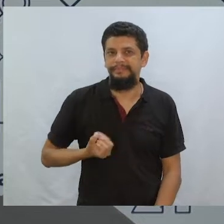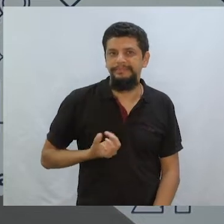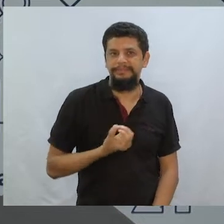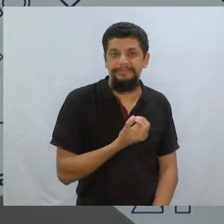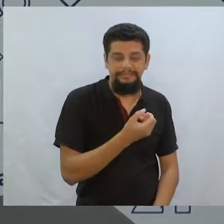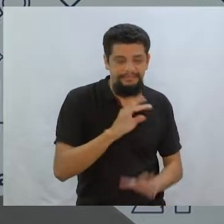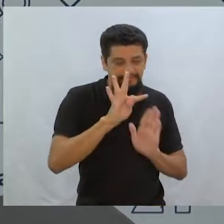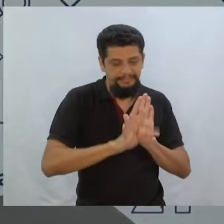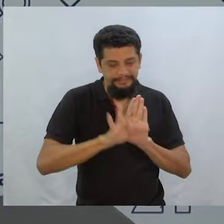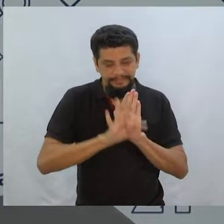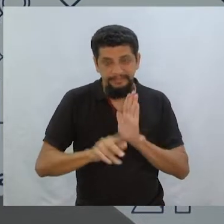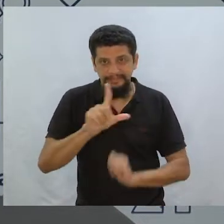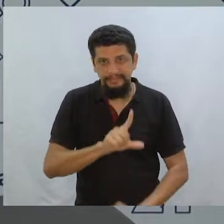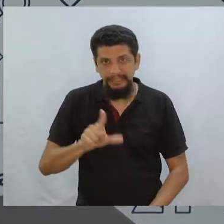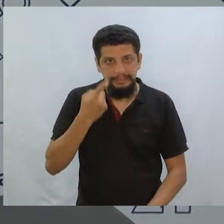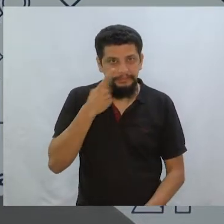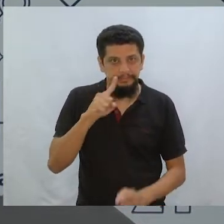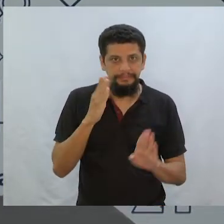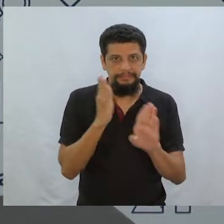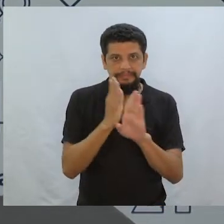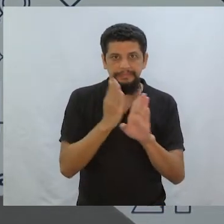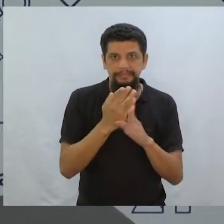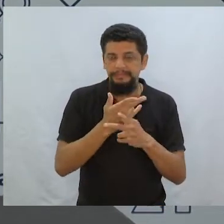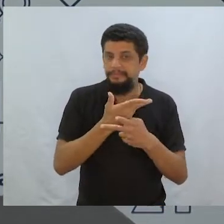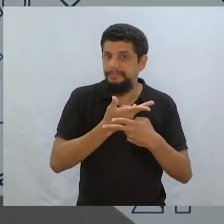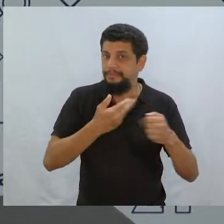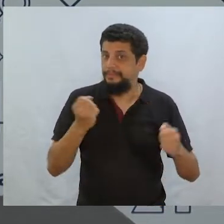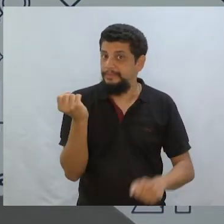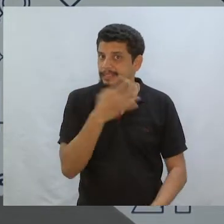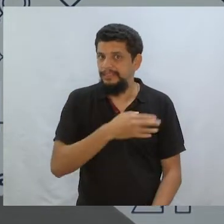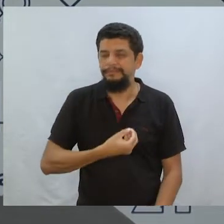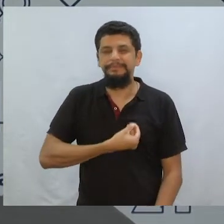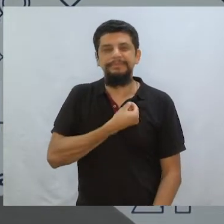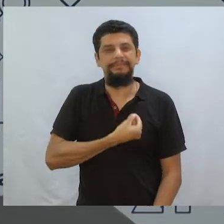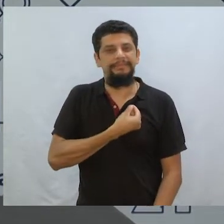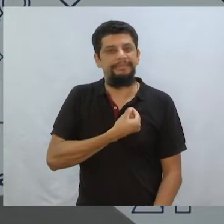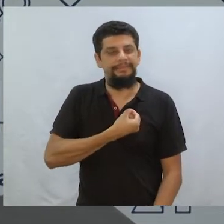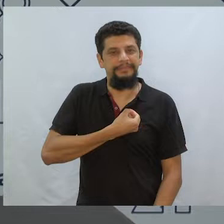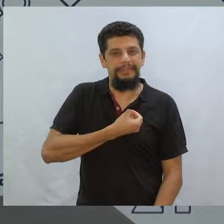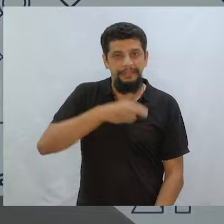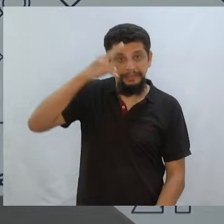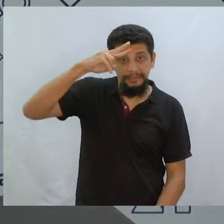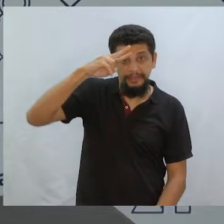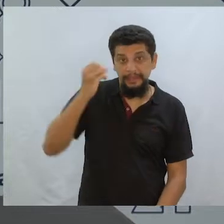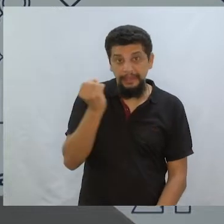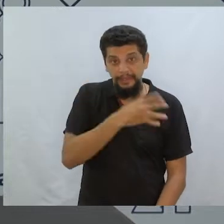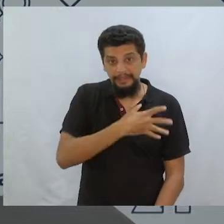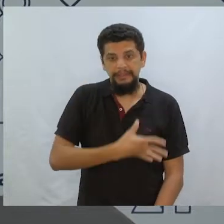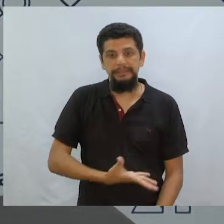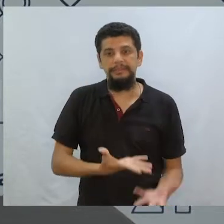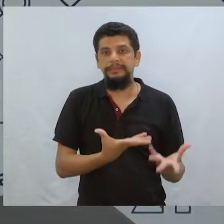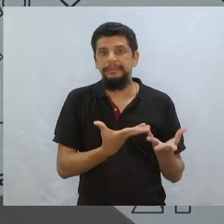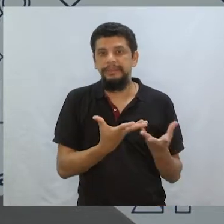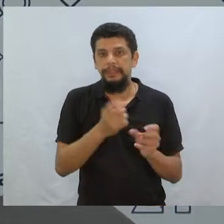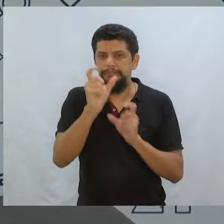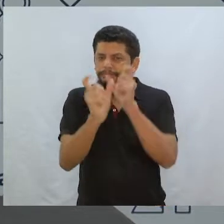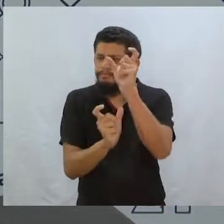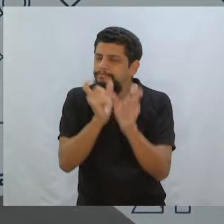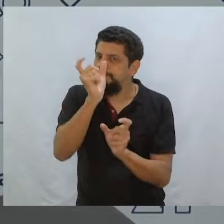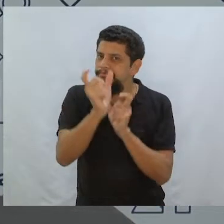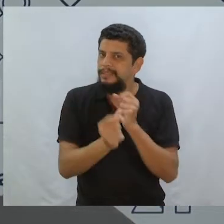viajar nos textos literários descobrir novas coisas viver novas histórias e muitos